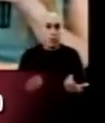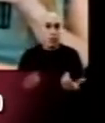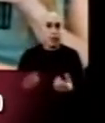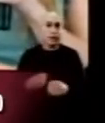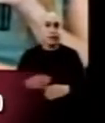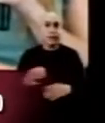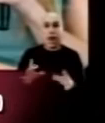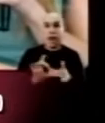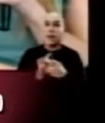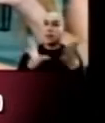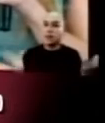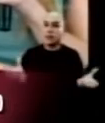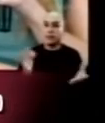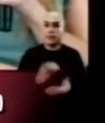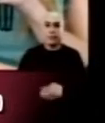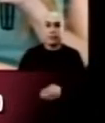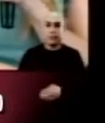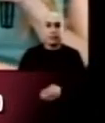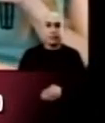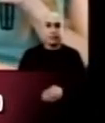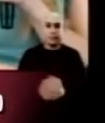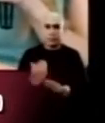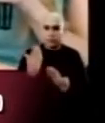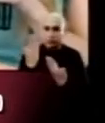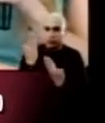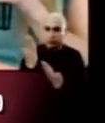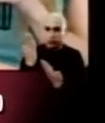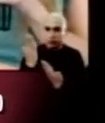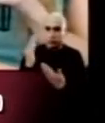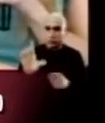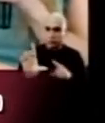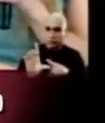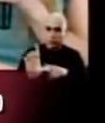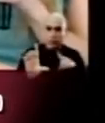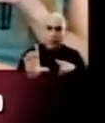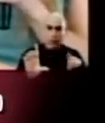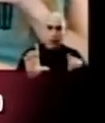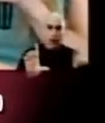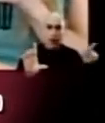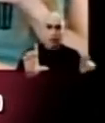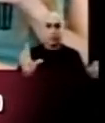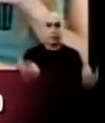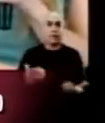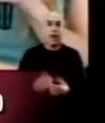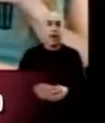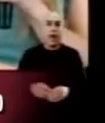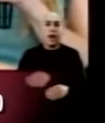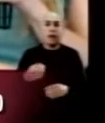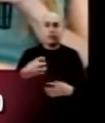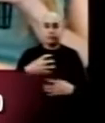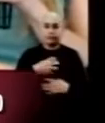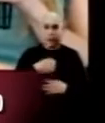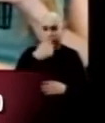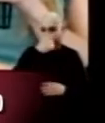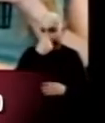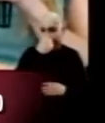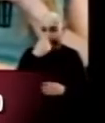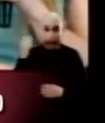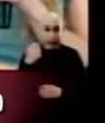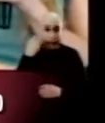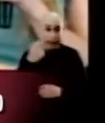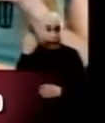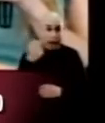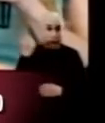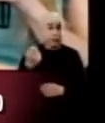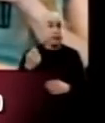de prevenção. Próximo. Em relação aos casos graves também, a nossa média móvel vem mostrando aí uma queda